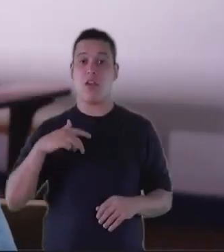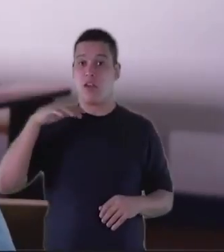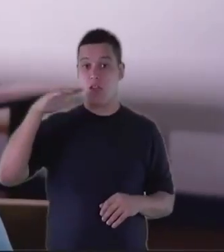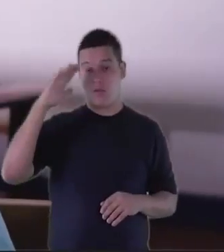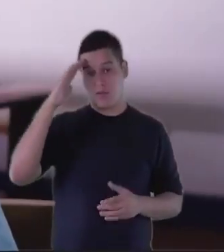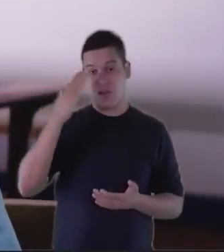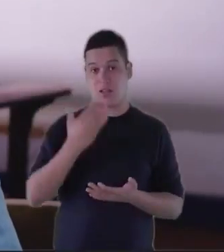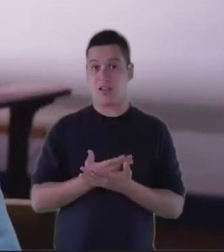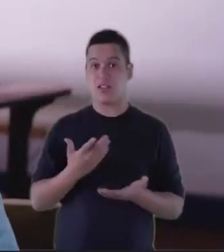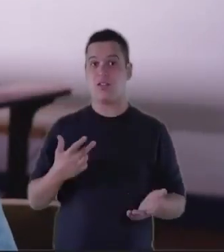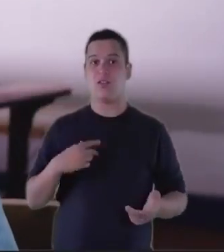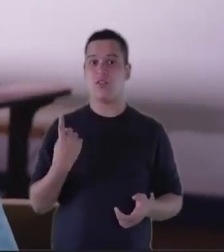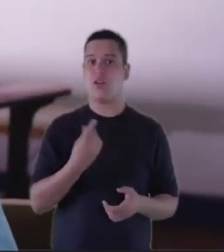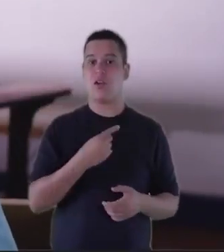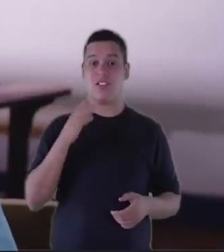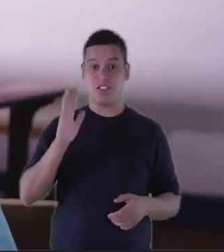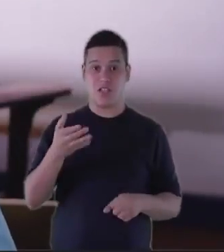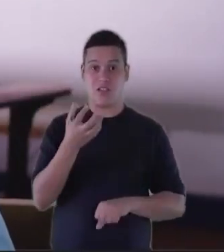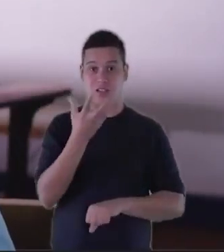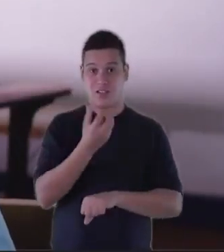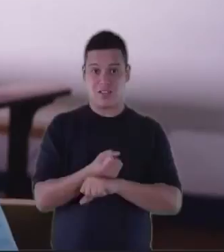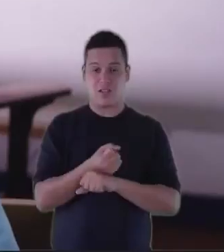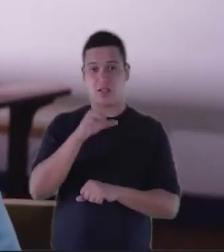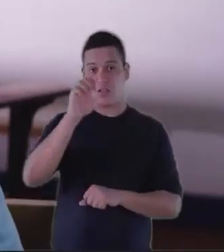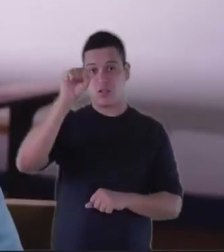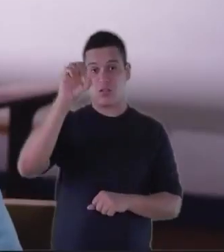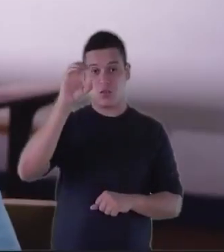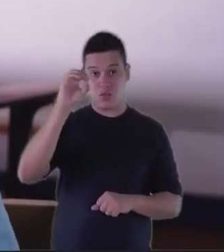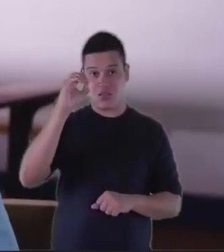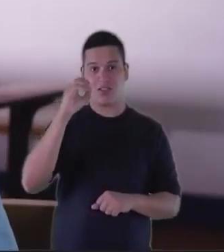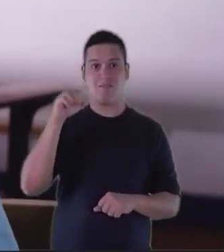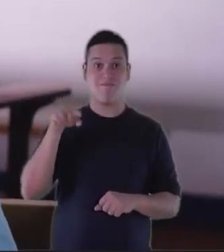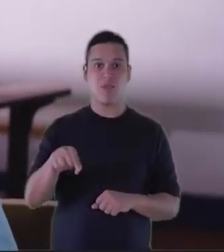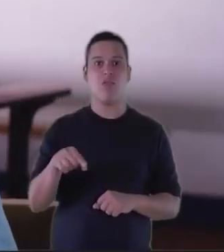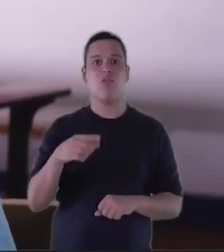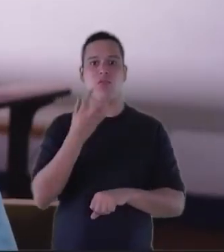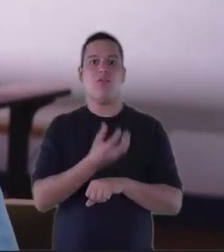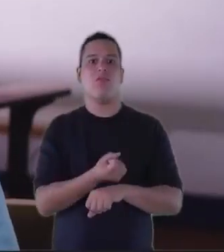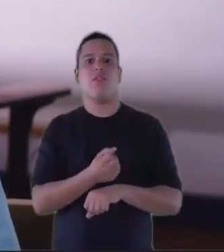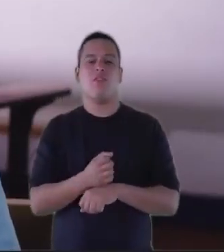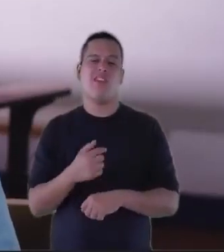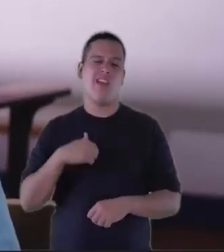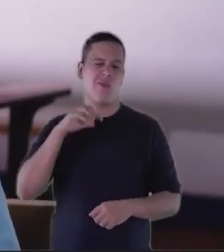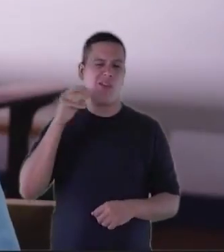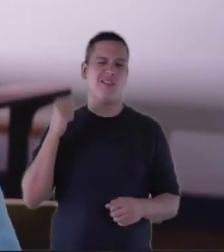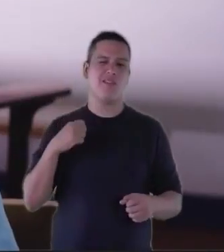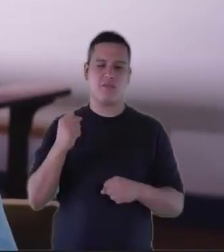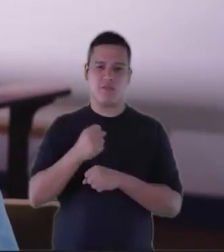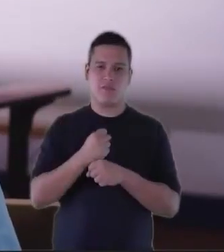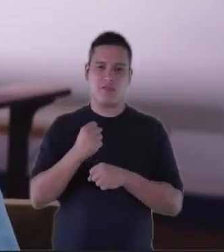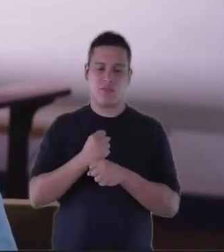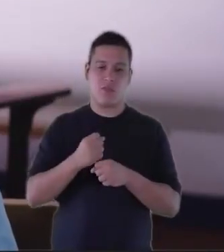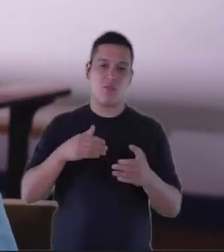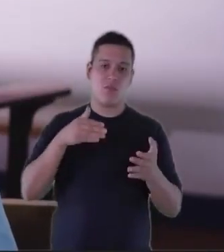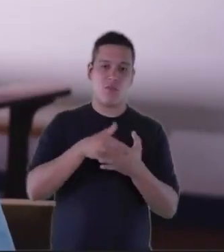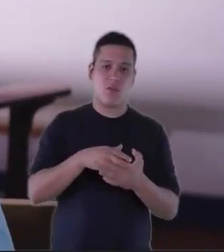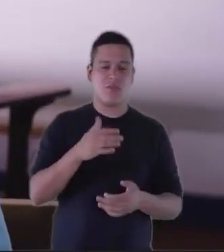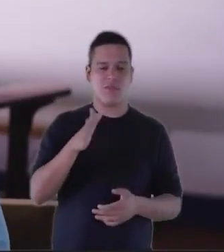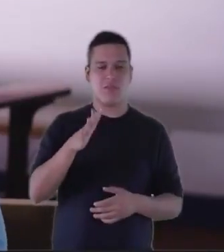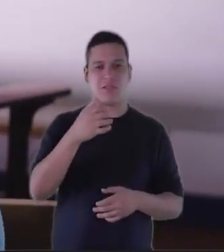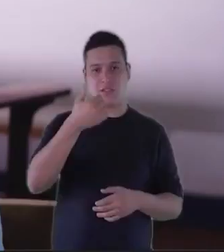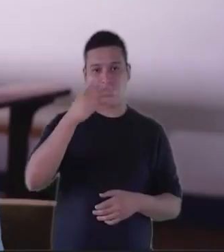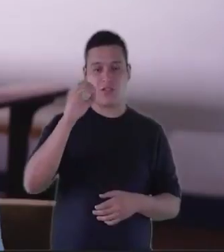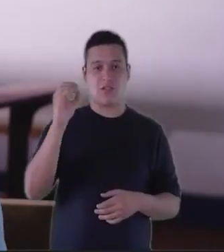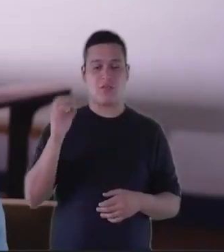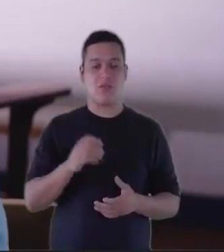gente chega a 100 mil pessoas inscritas por aqui. Então, muito obrigado pela presença de todos. Obrigada a você